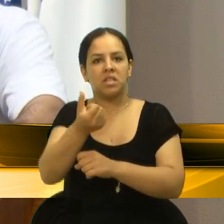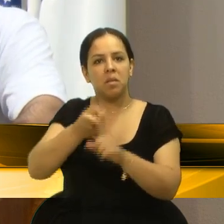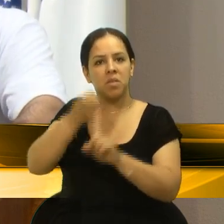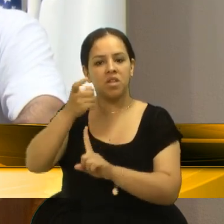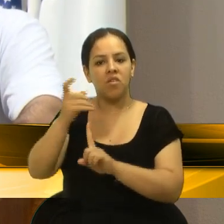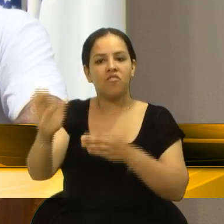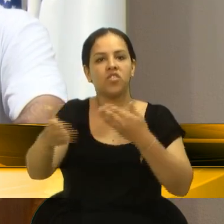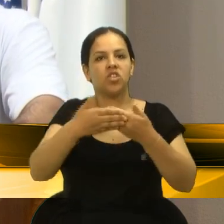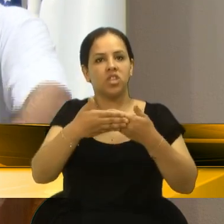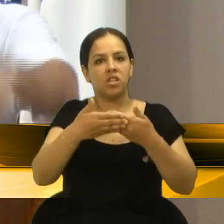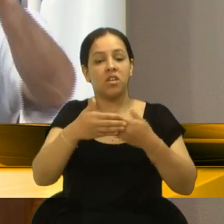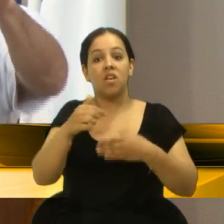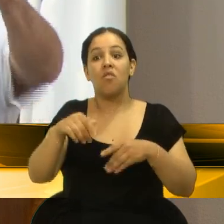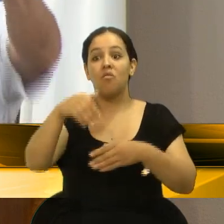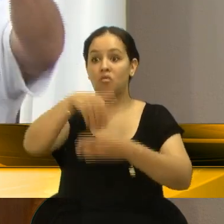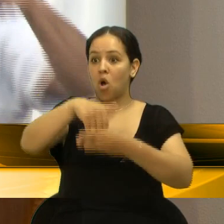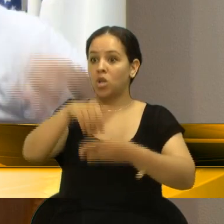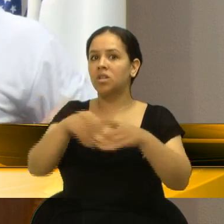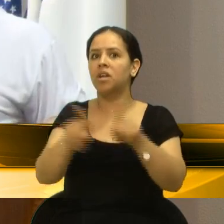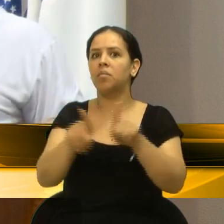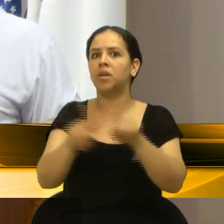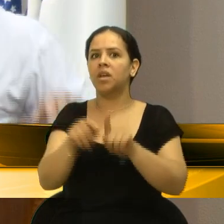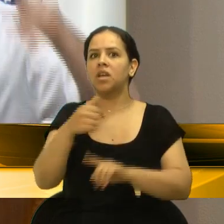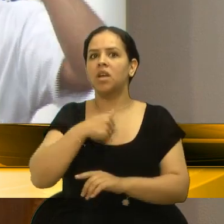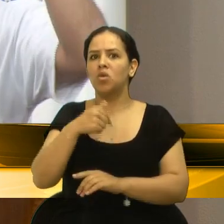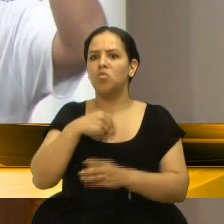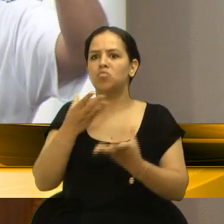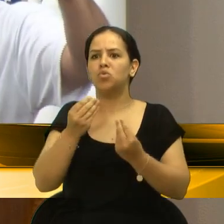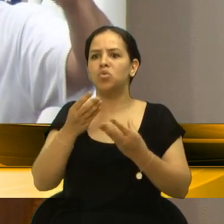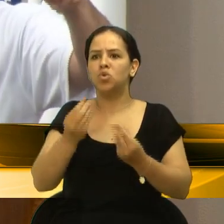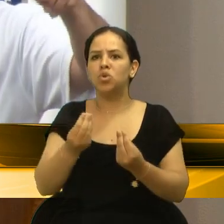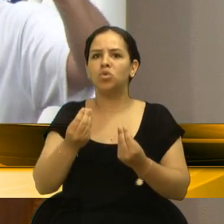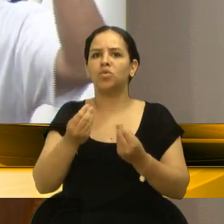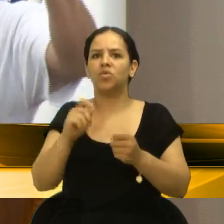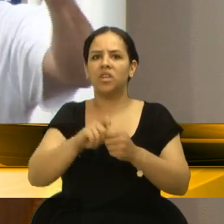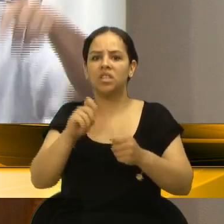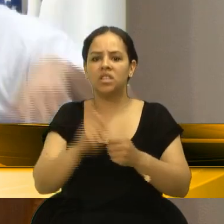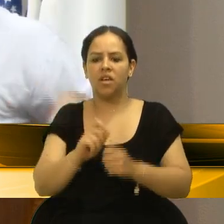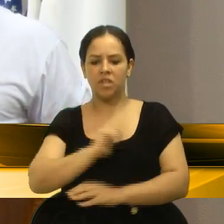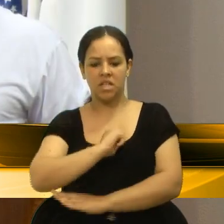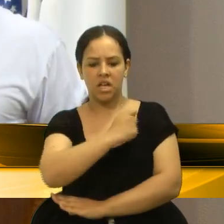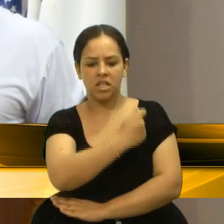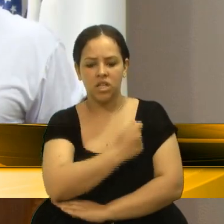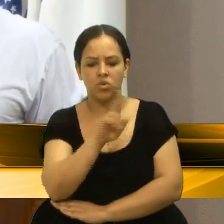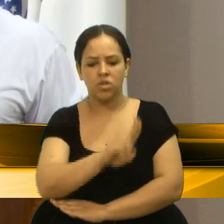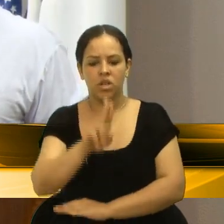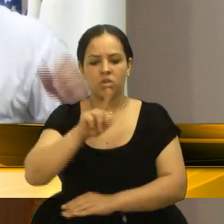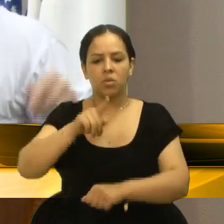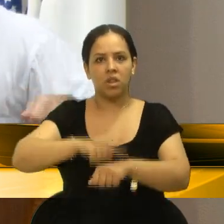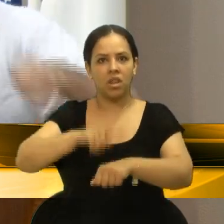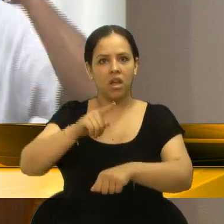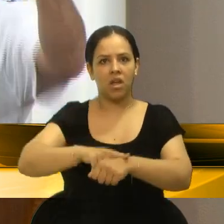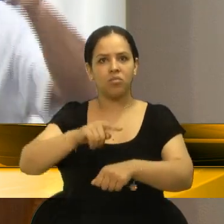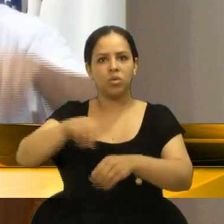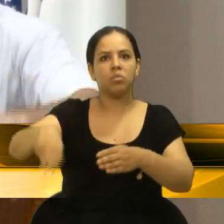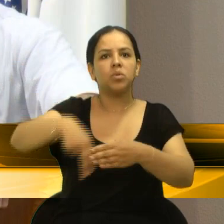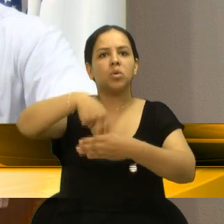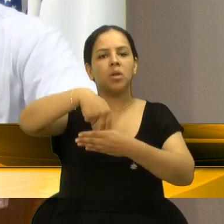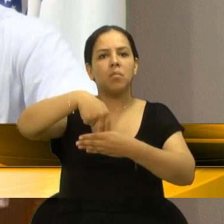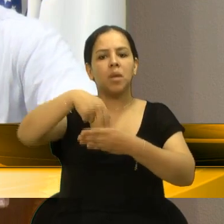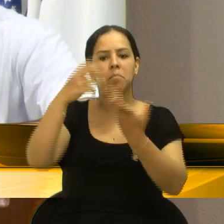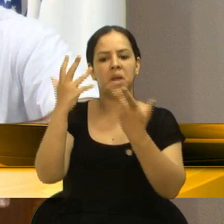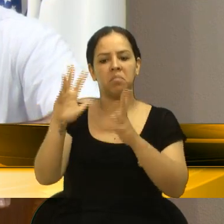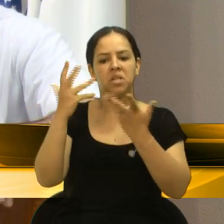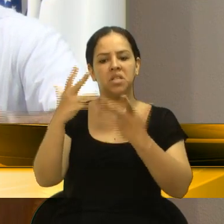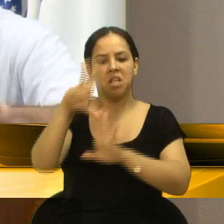foi prejudicado, que muita energia que eu despendi fiscalizando e usando o tempo da tribuna a gente podia usar para parabenizar a